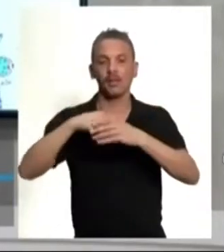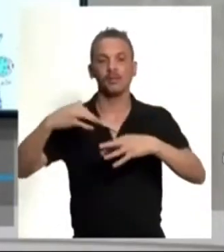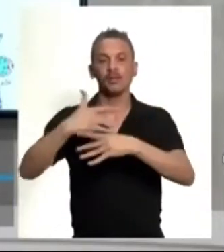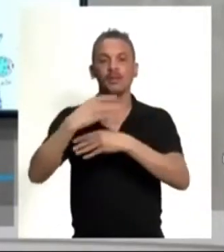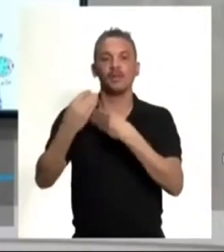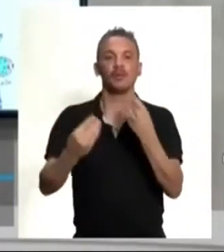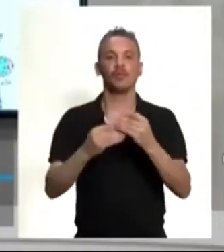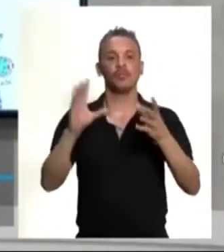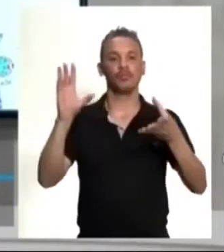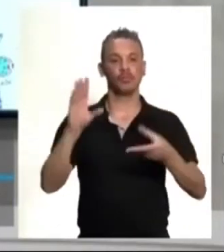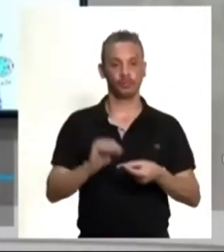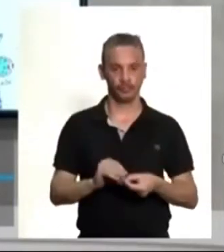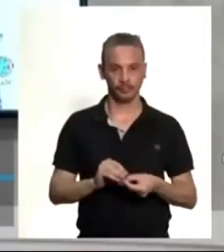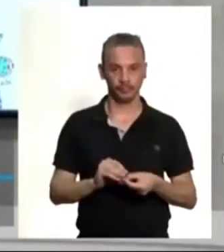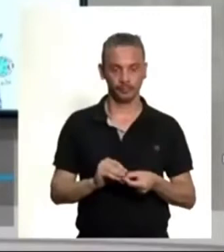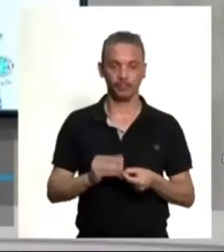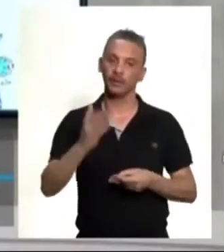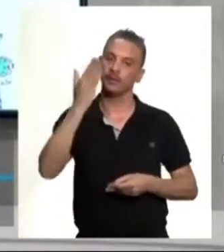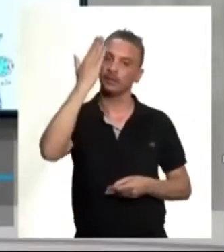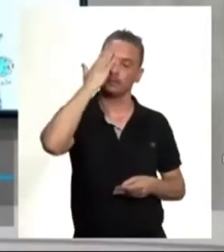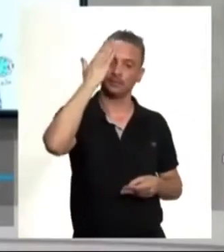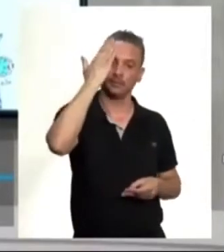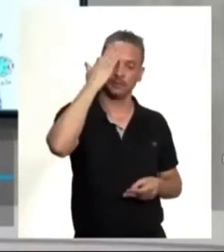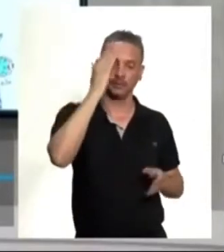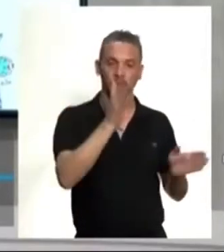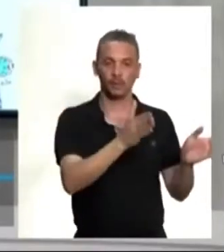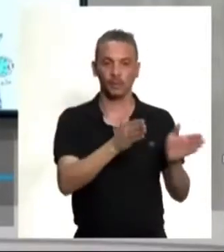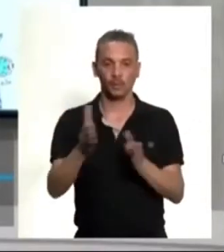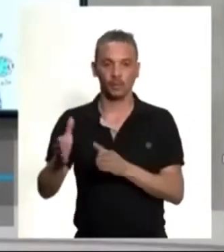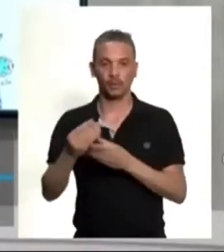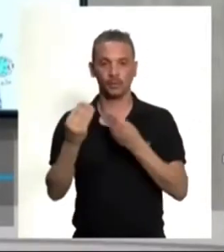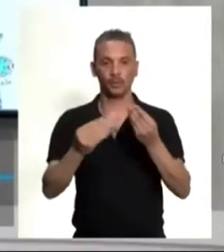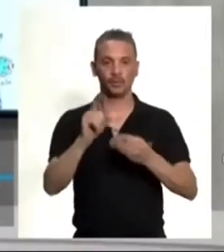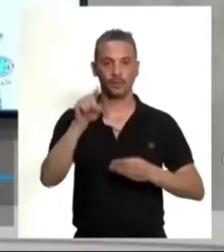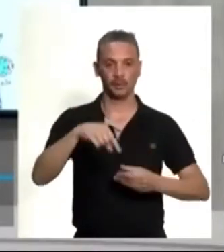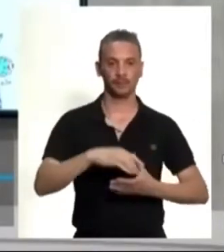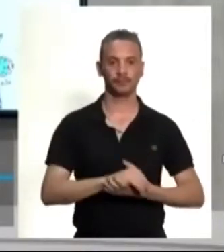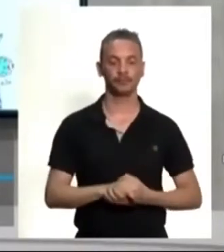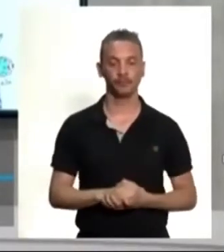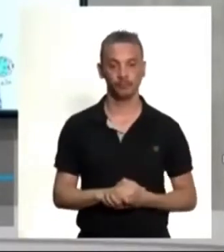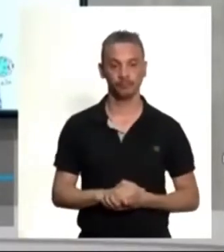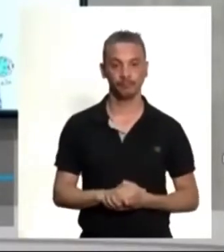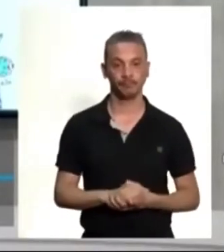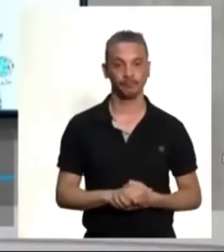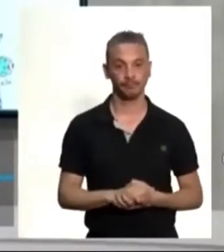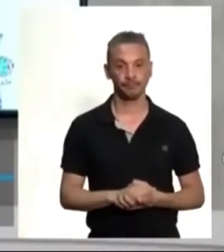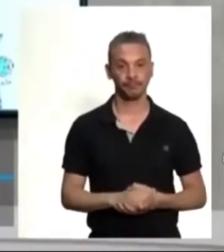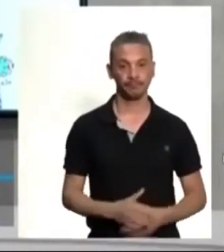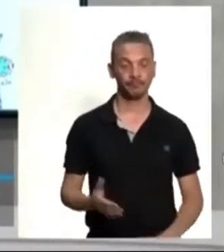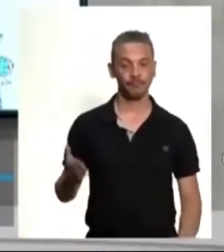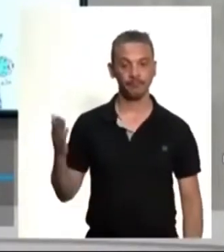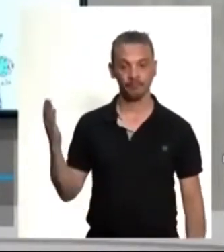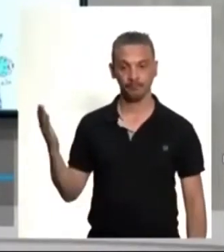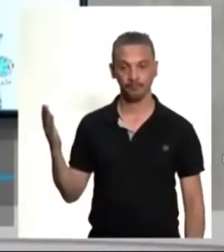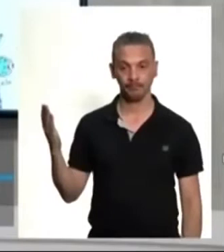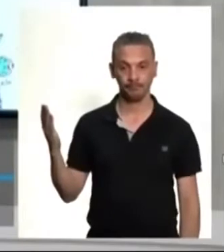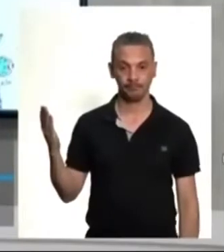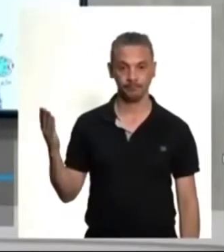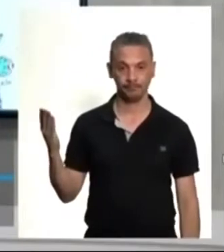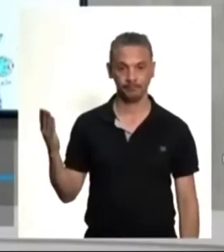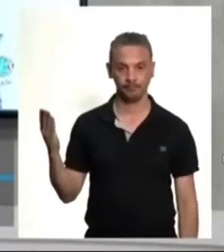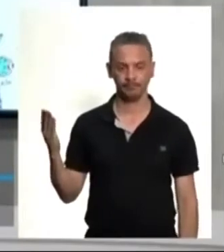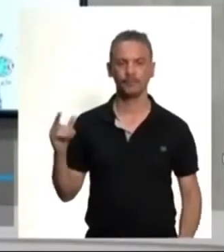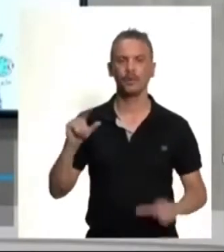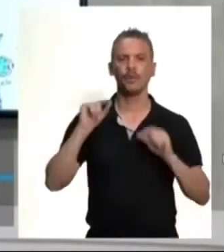bom resumo para entender o processo de urbanização brasileiro. Bom, seguindo, hierarquia urbana. O que a